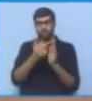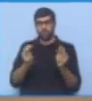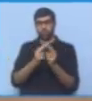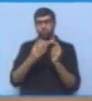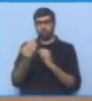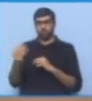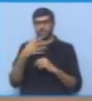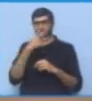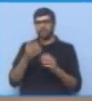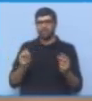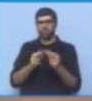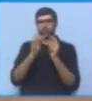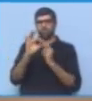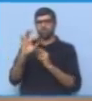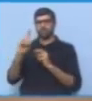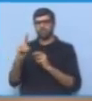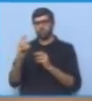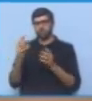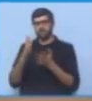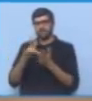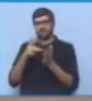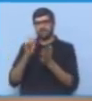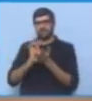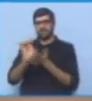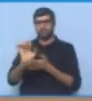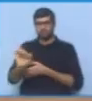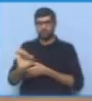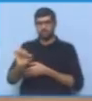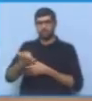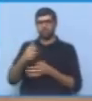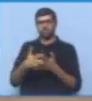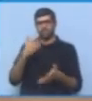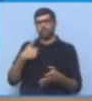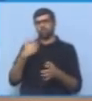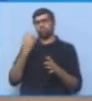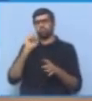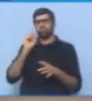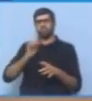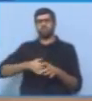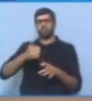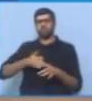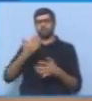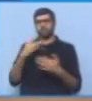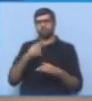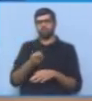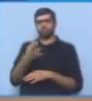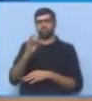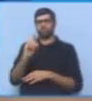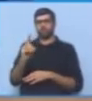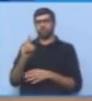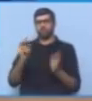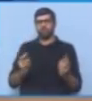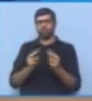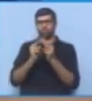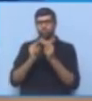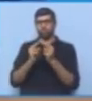em 46 encontros na sua tese. Sim, sublinhei sobretudo os encontros mais emblemáticos, mas identificámos 46 encontros,